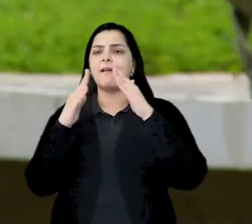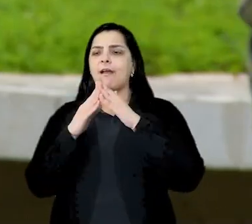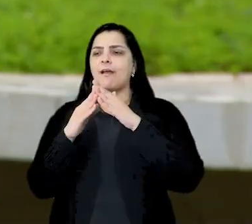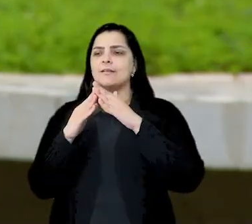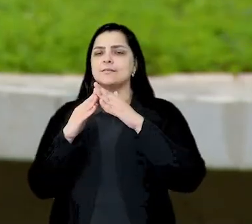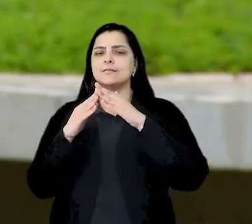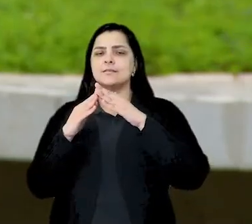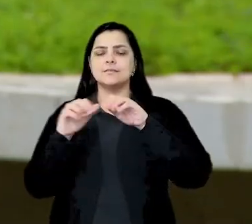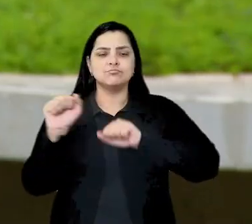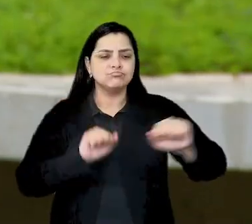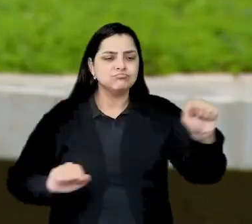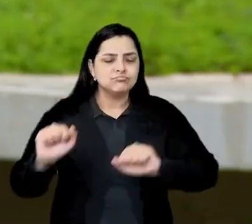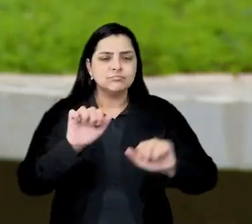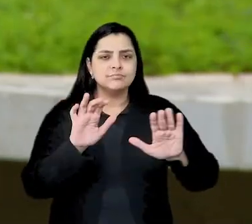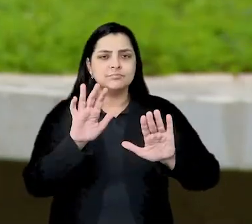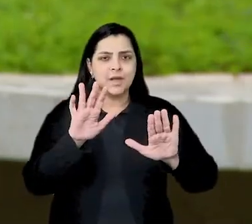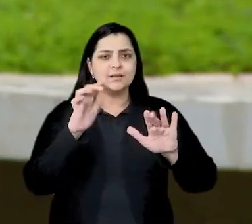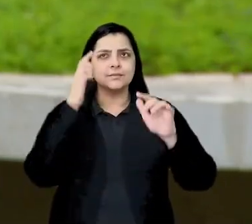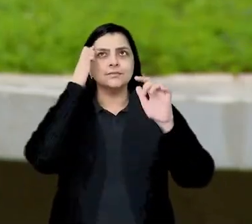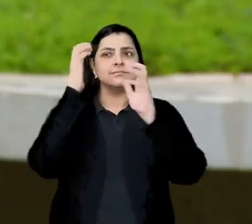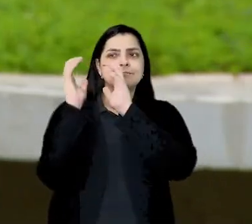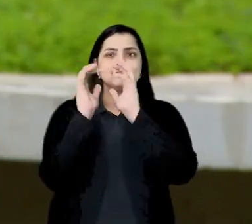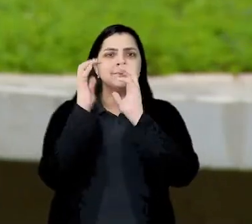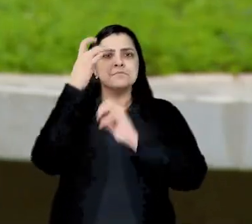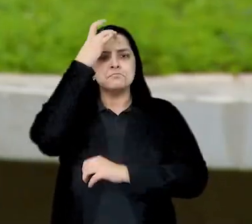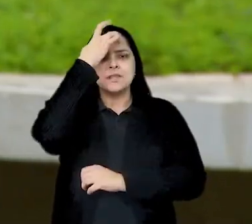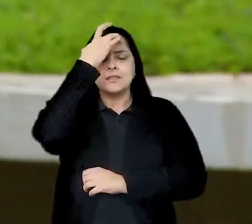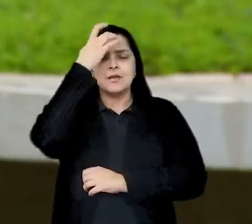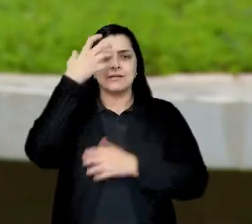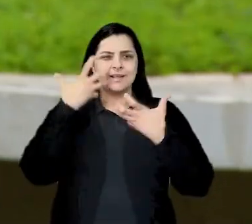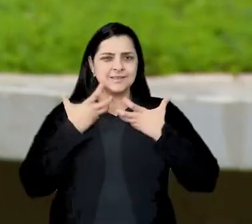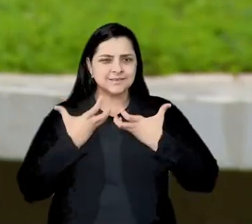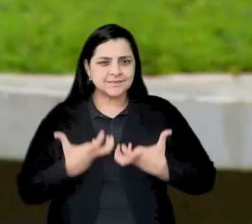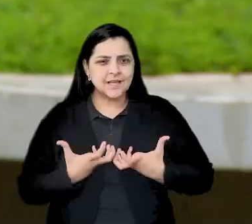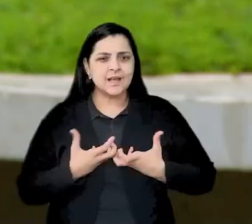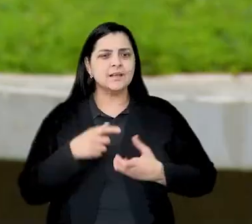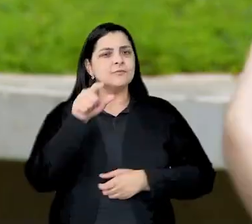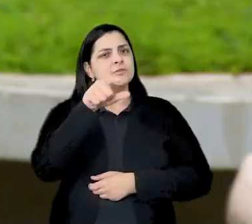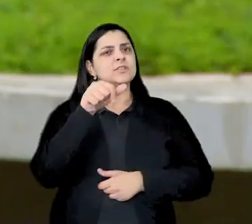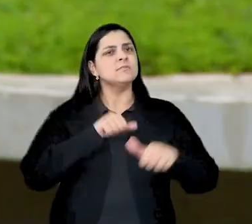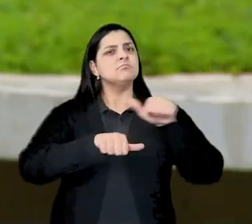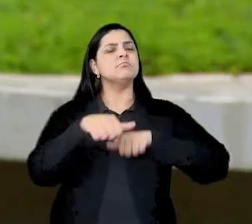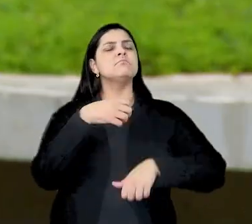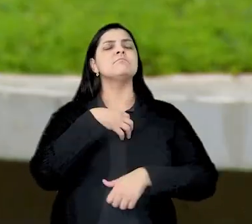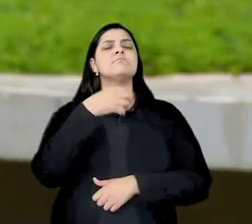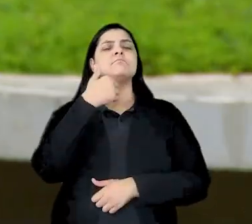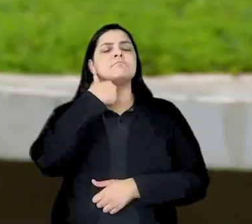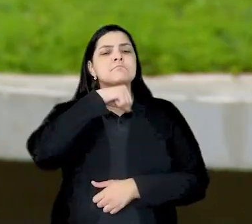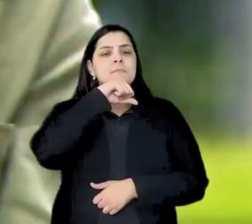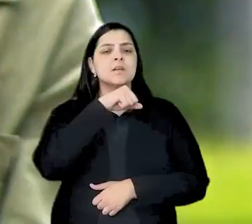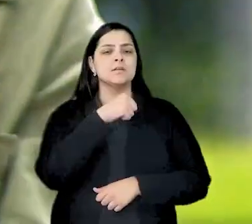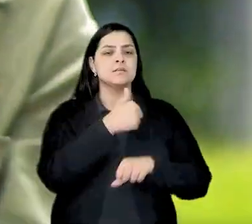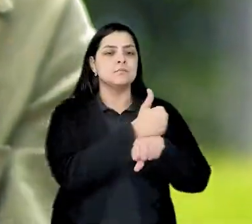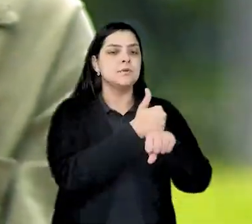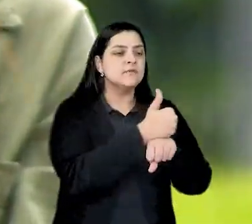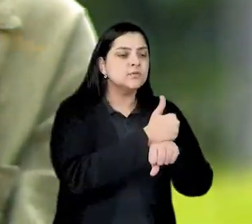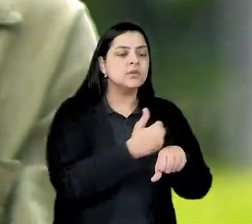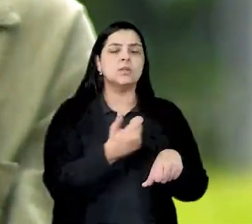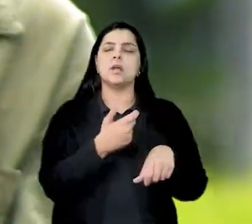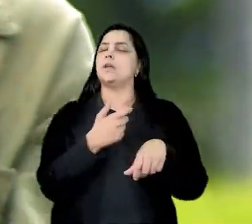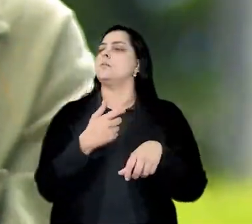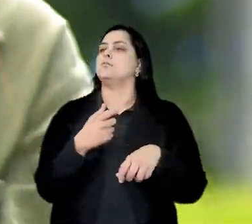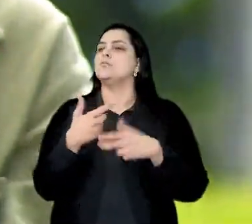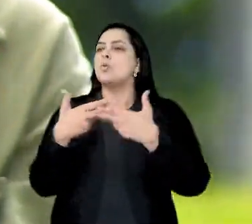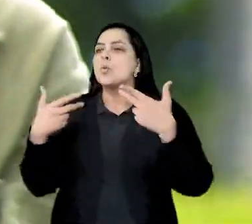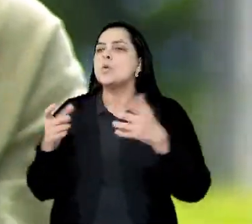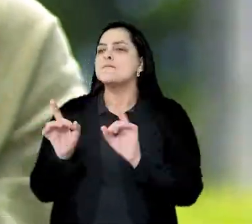casa, mentalmente é mais cansativo? Como que você se sente como mãe, tendo que lidar ali com a sua profissão, com